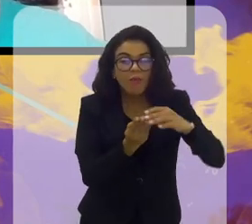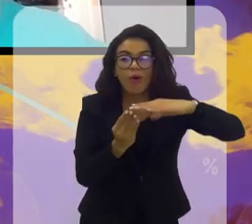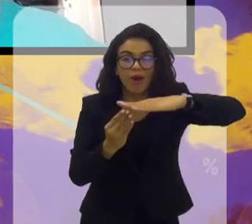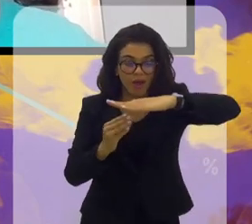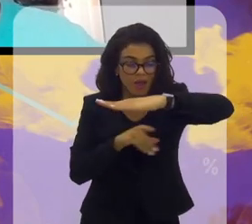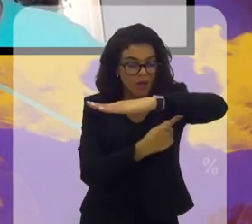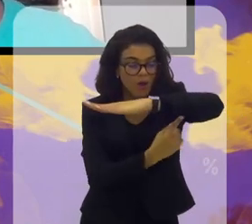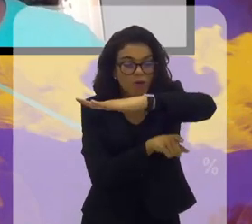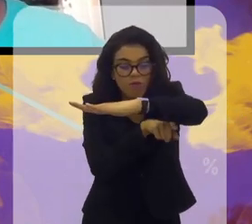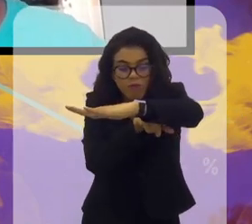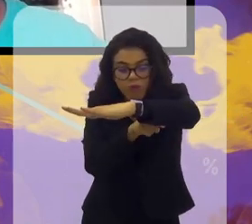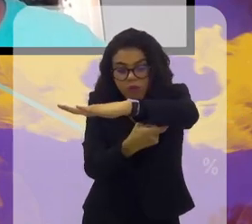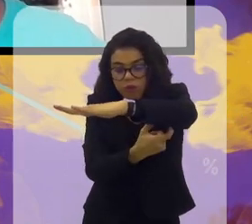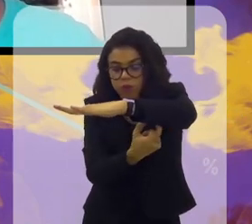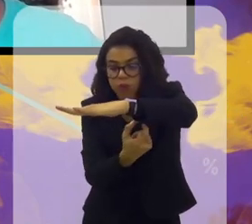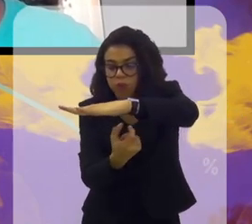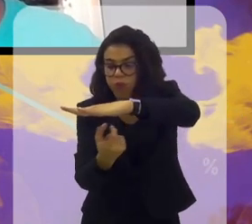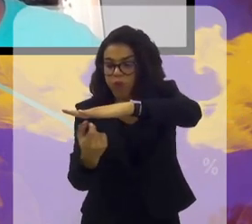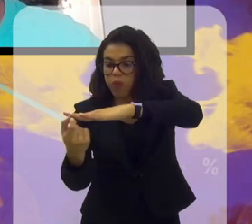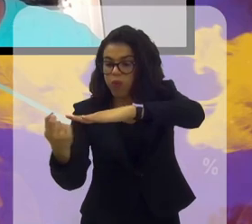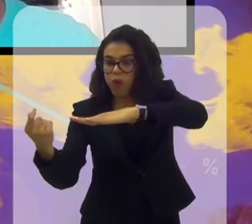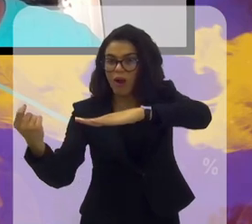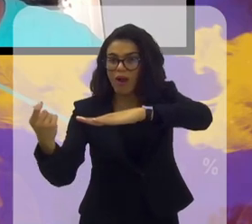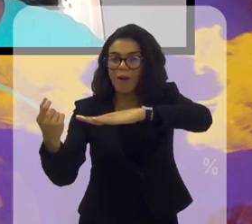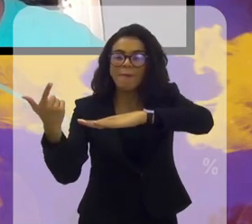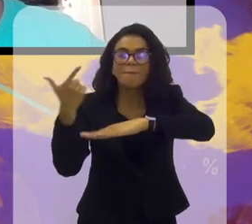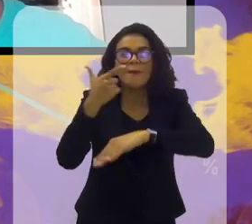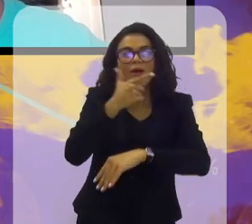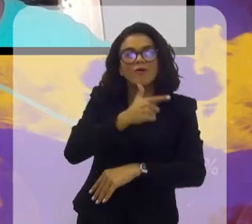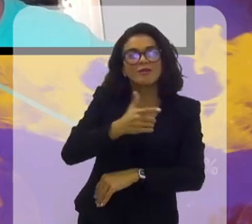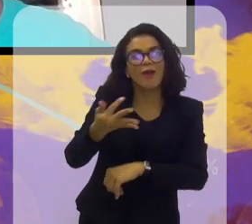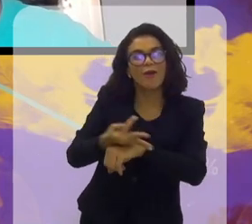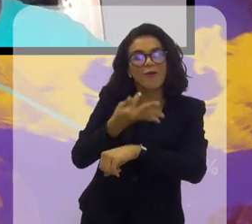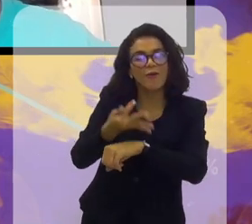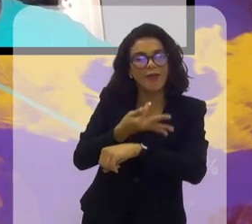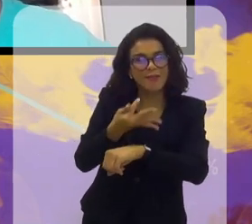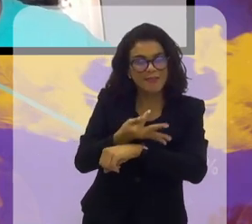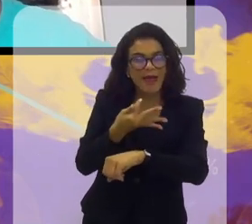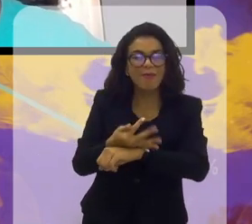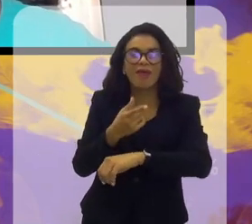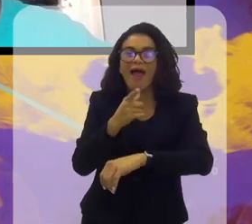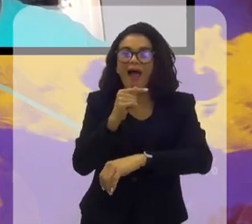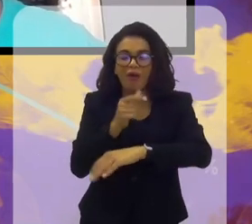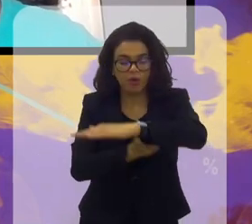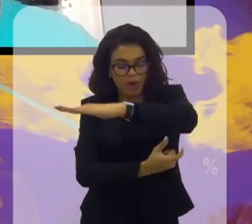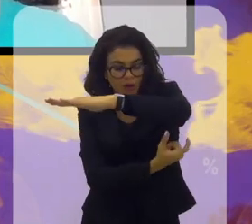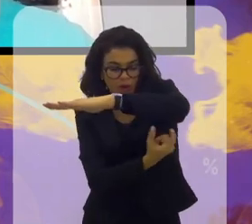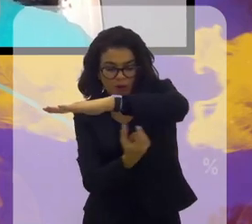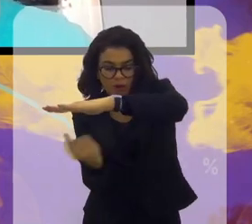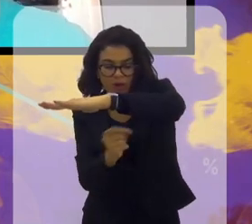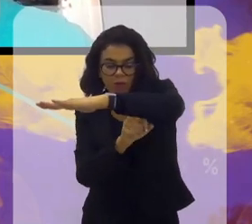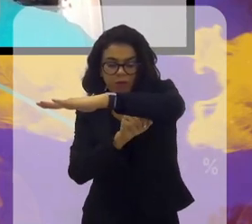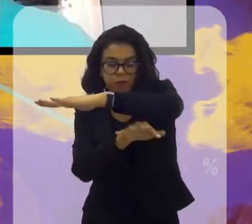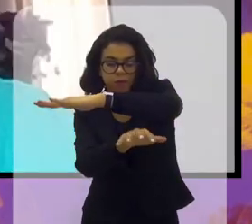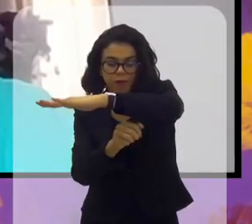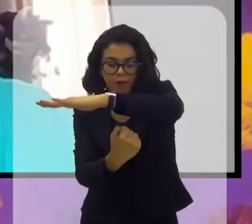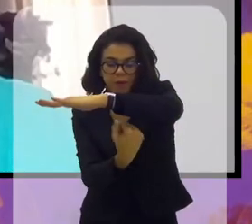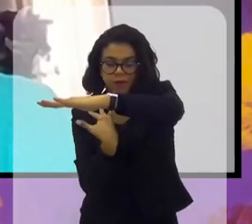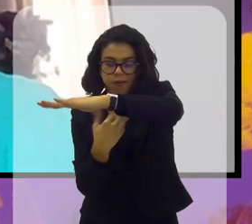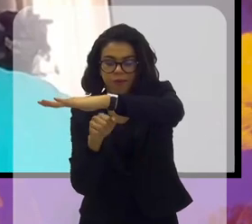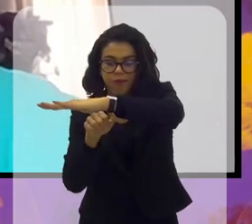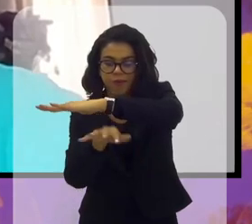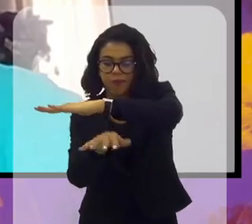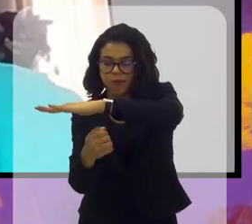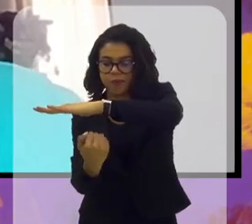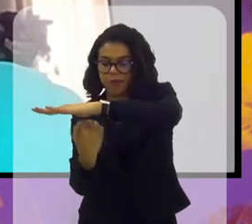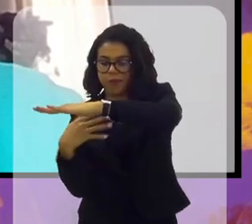por baixo da grama para que ela consiga aguentar o verão de São Paulo e se manter bonita em uma boa superfície de jogo.